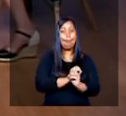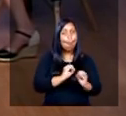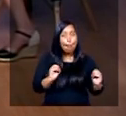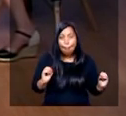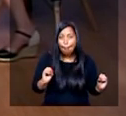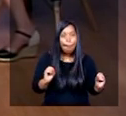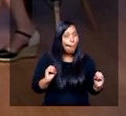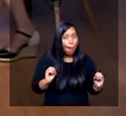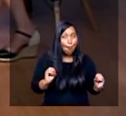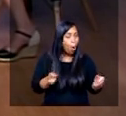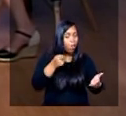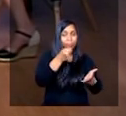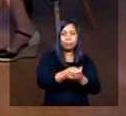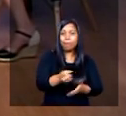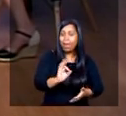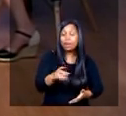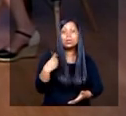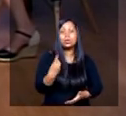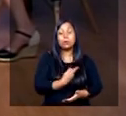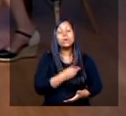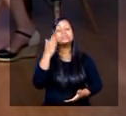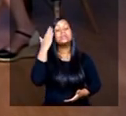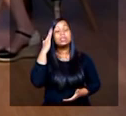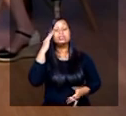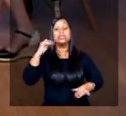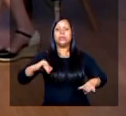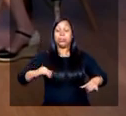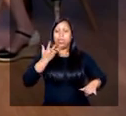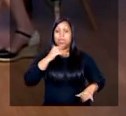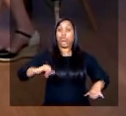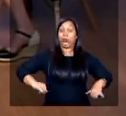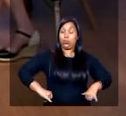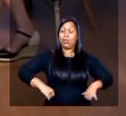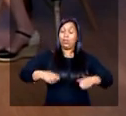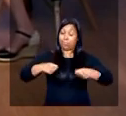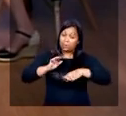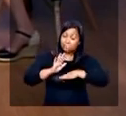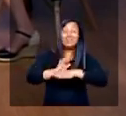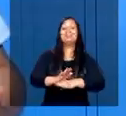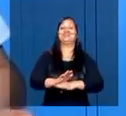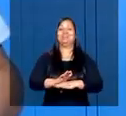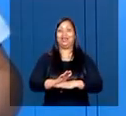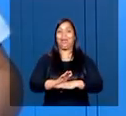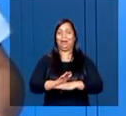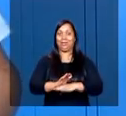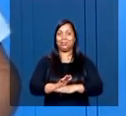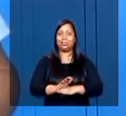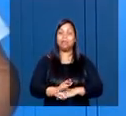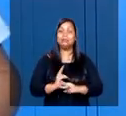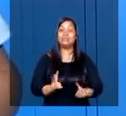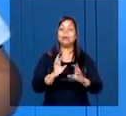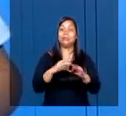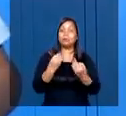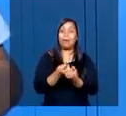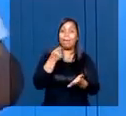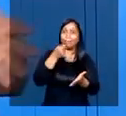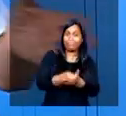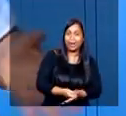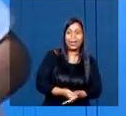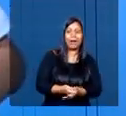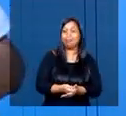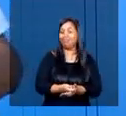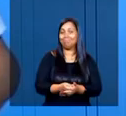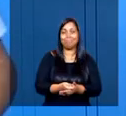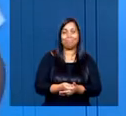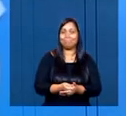tem, a gente entende que essas crianças estão em sofrimento e que precisam de ser acudidas, né? E nem sempre essas famílias têm condição de pagar toda